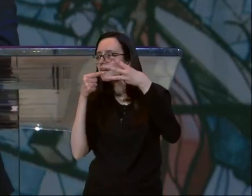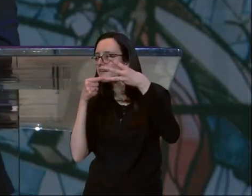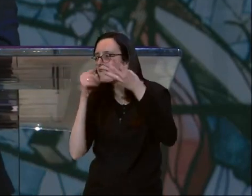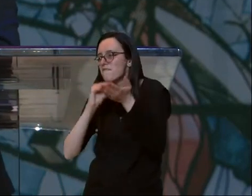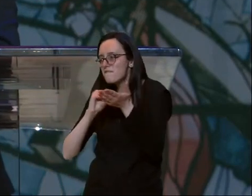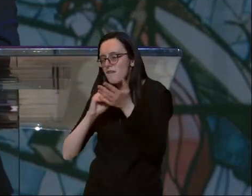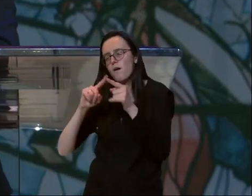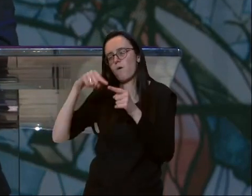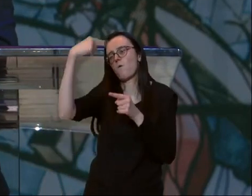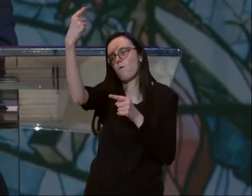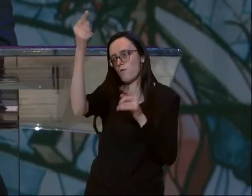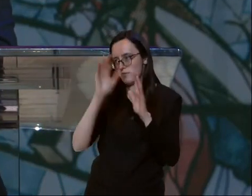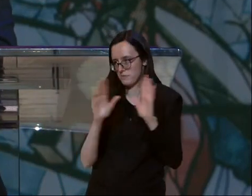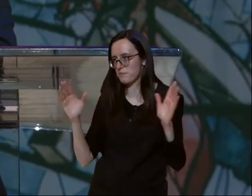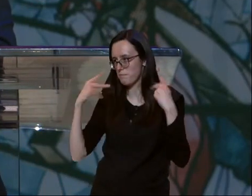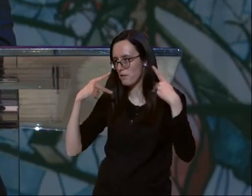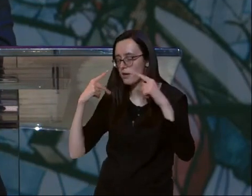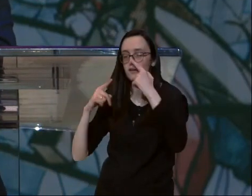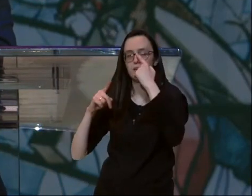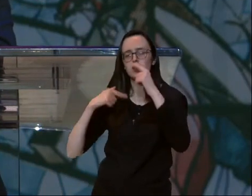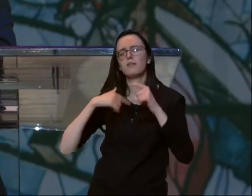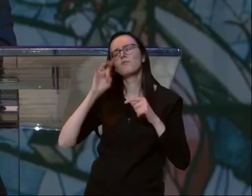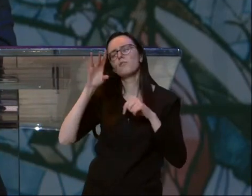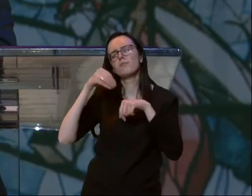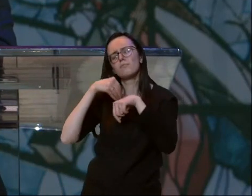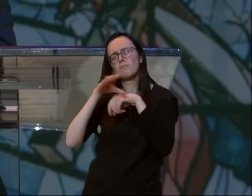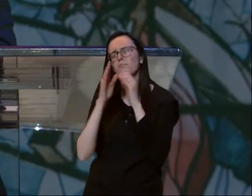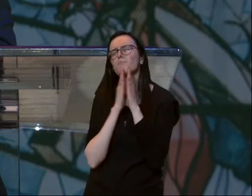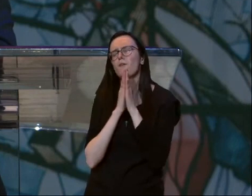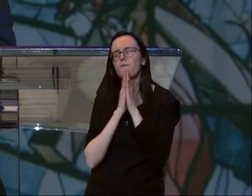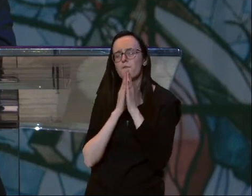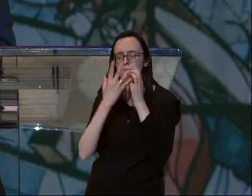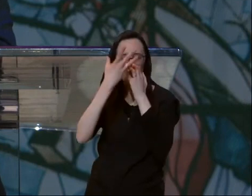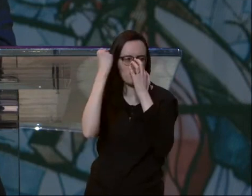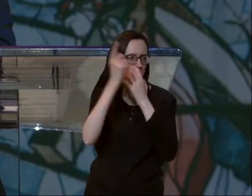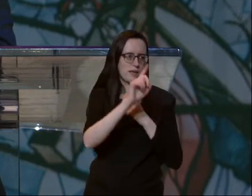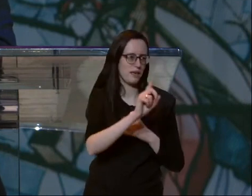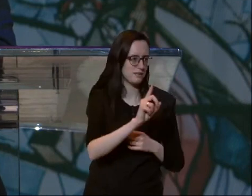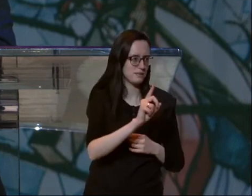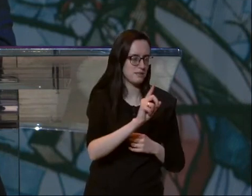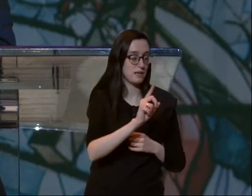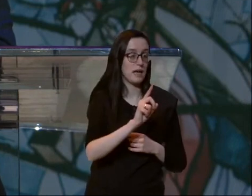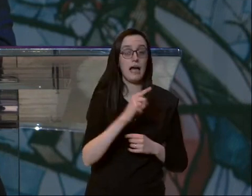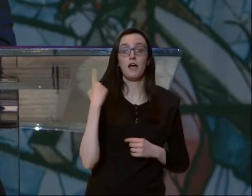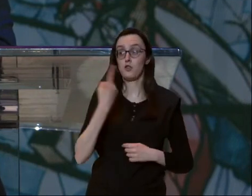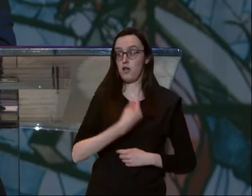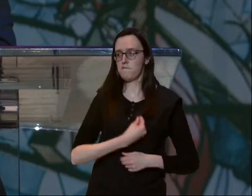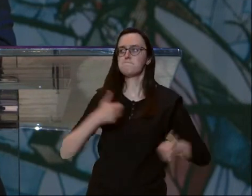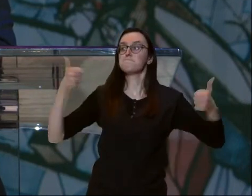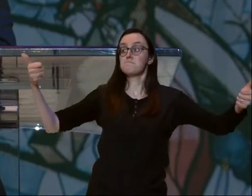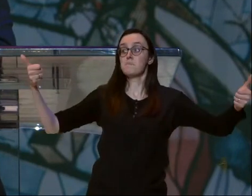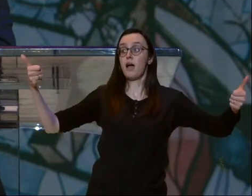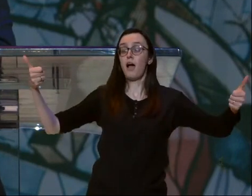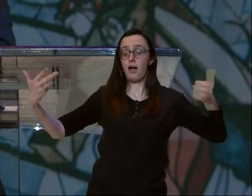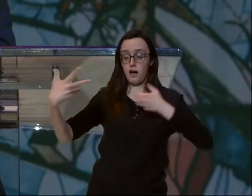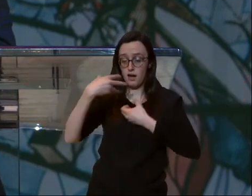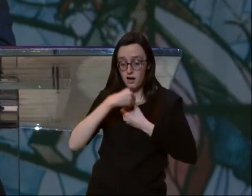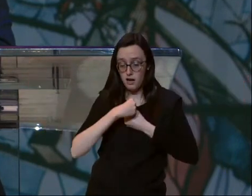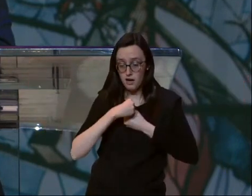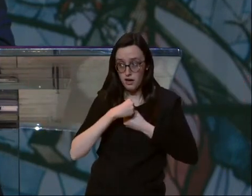oportunidade. Só quero que você leve daqui o seguinte: há um porém na sua vida.